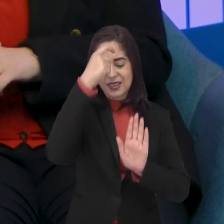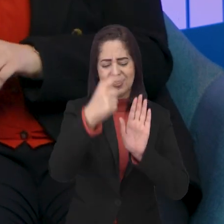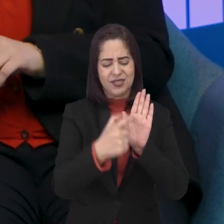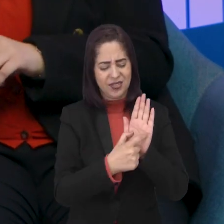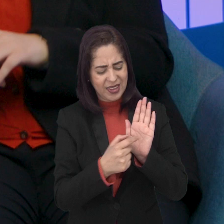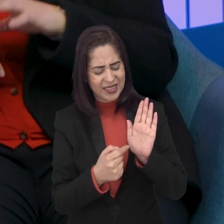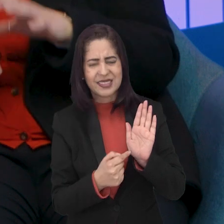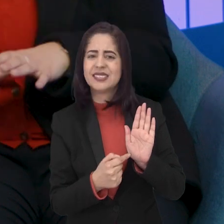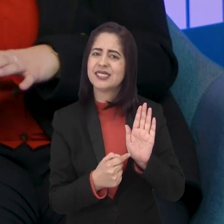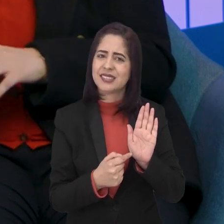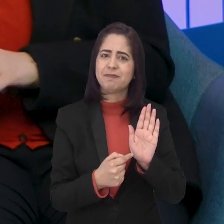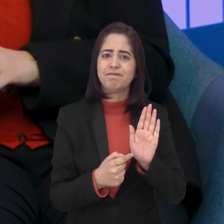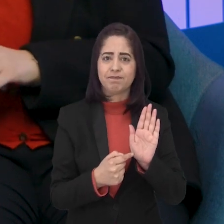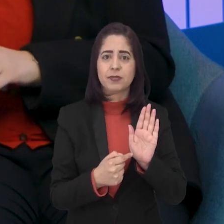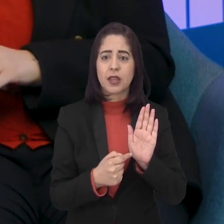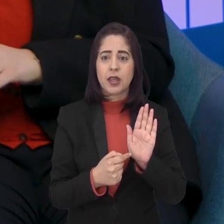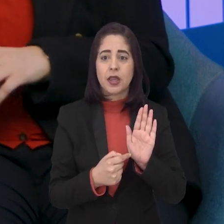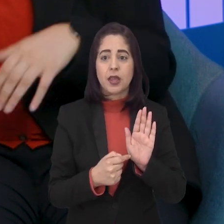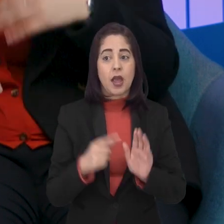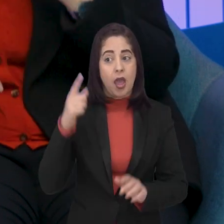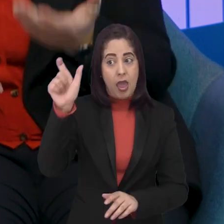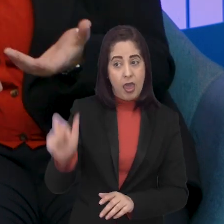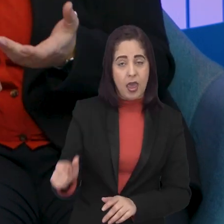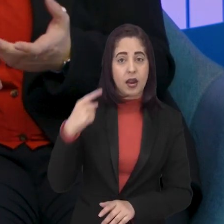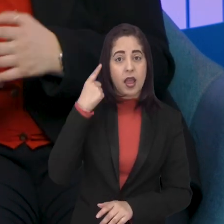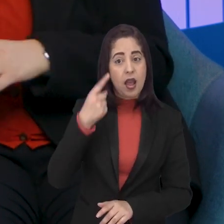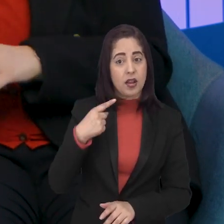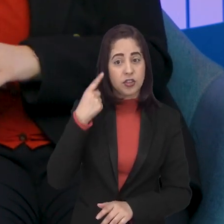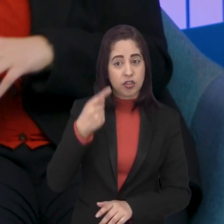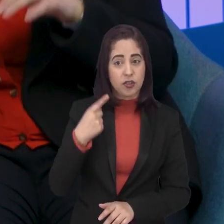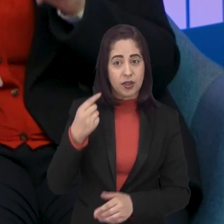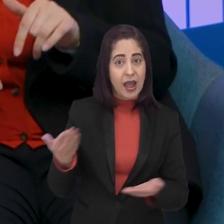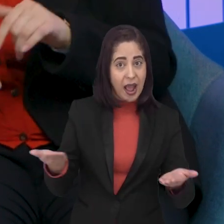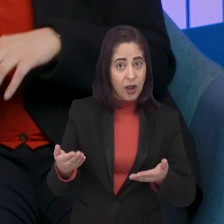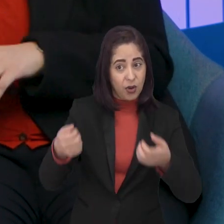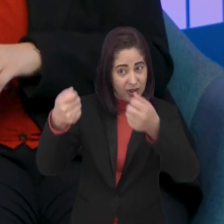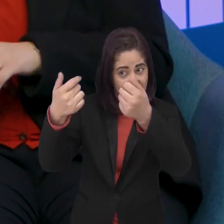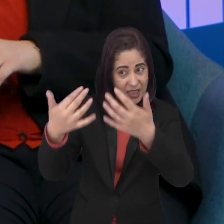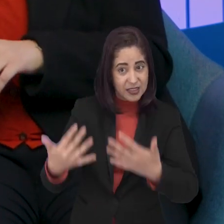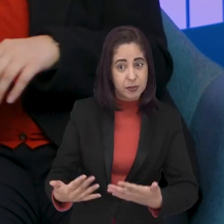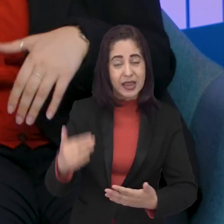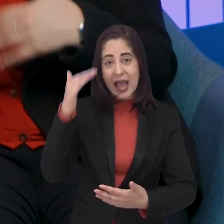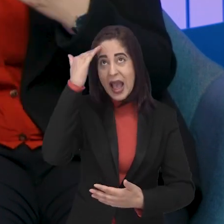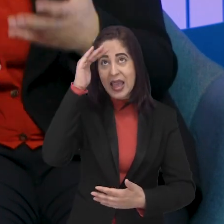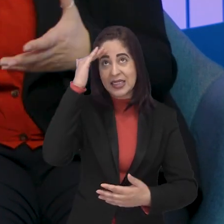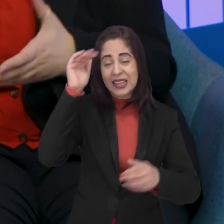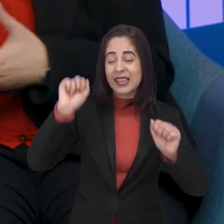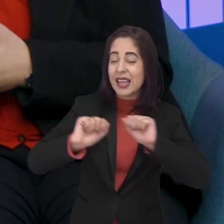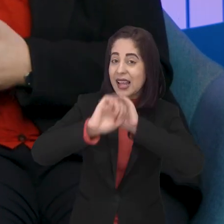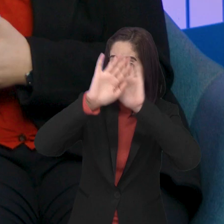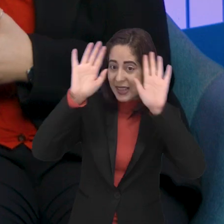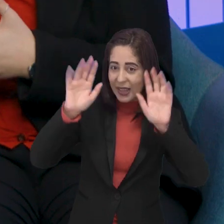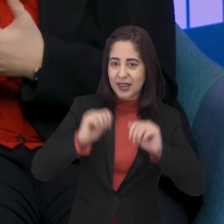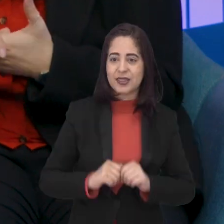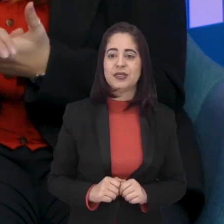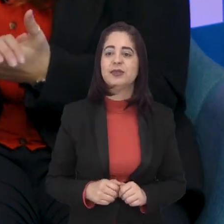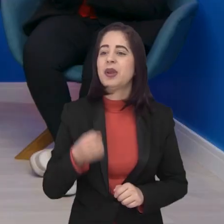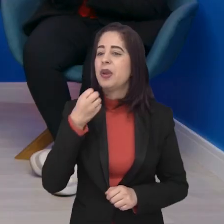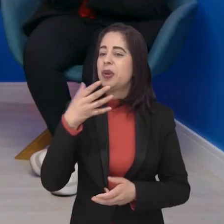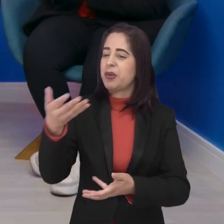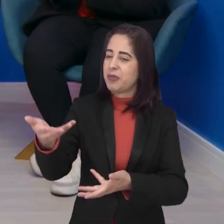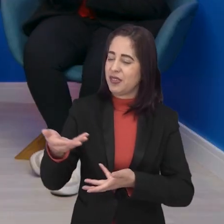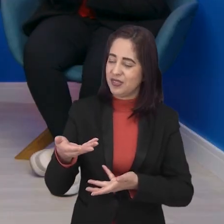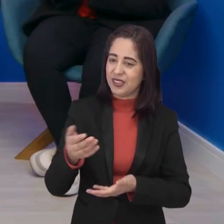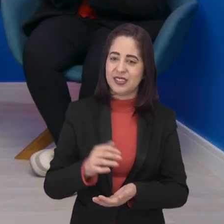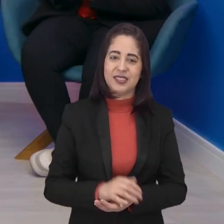como ferramenta. O Marcos Limão, advogado especialista em direito eleitoral, está aqui para ajudar a gente a entender melhor essas mudanças. Marcos,